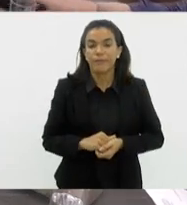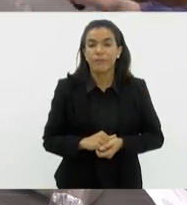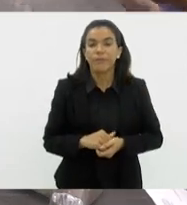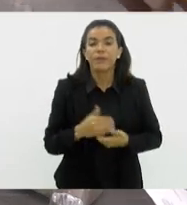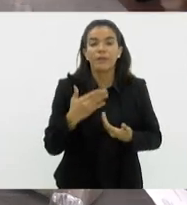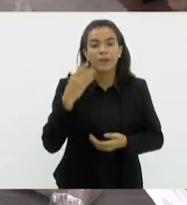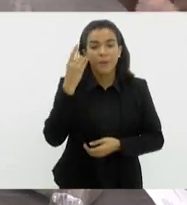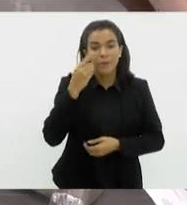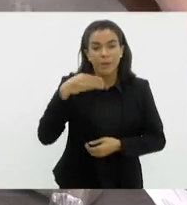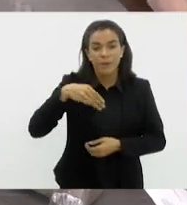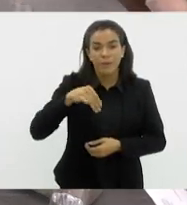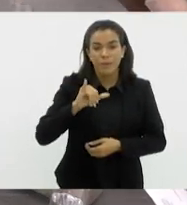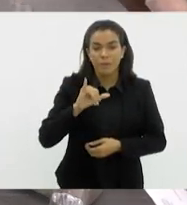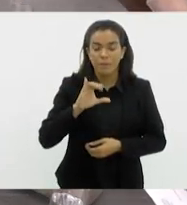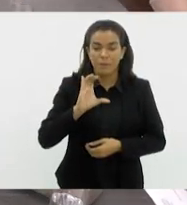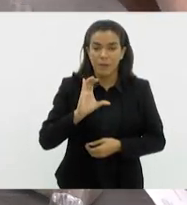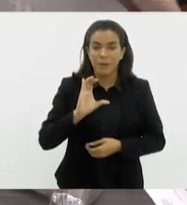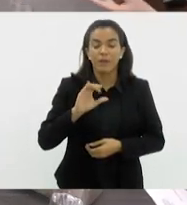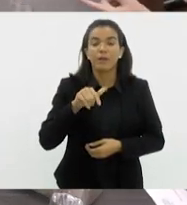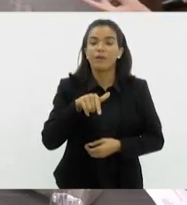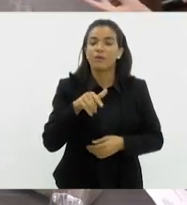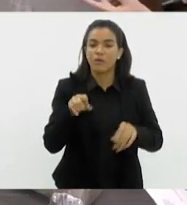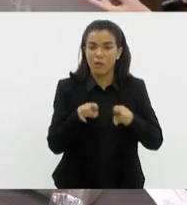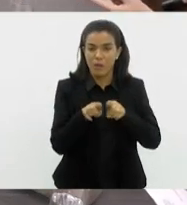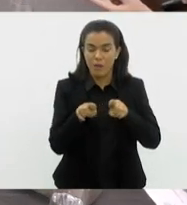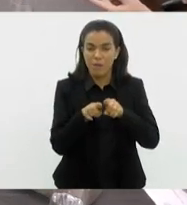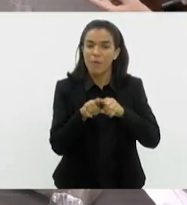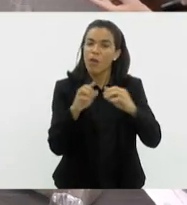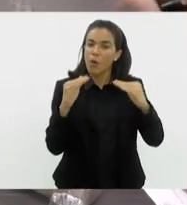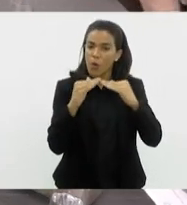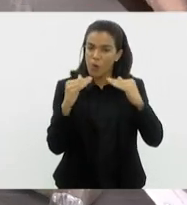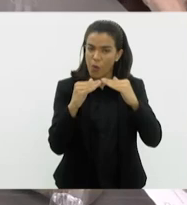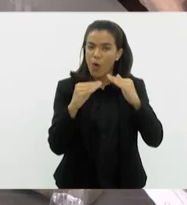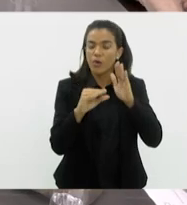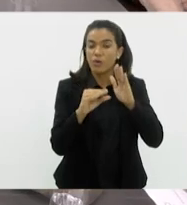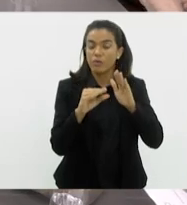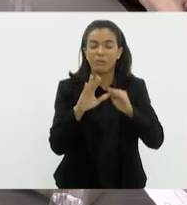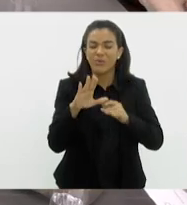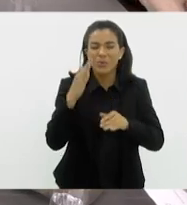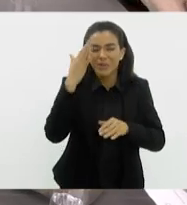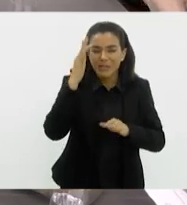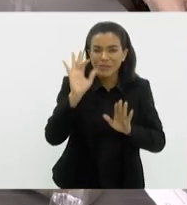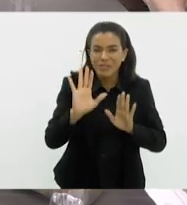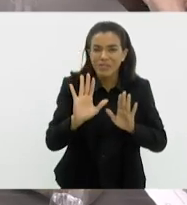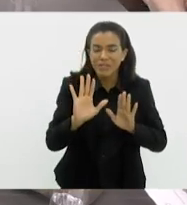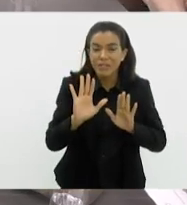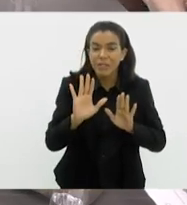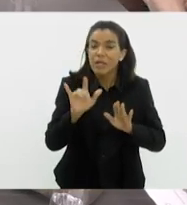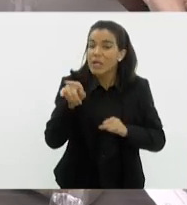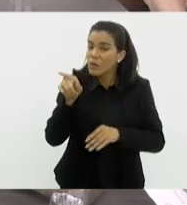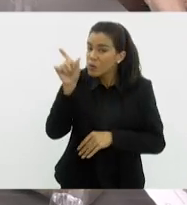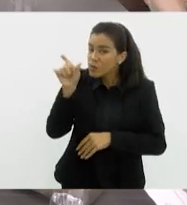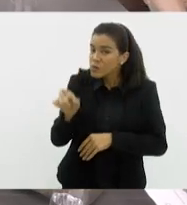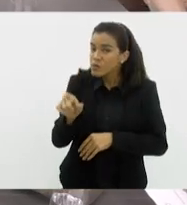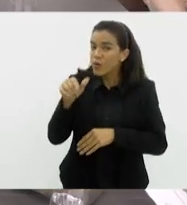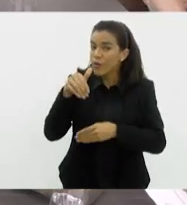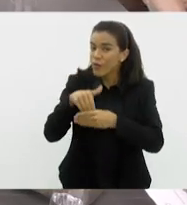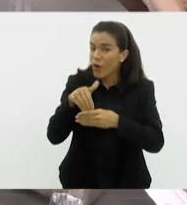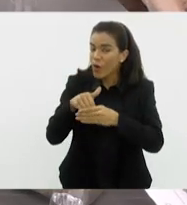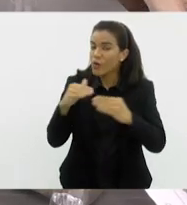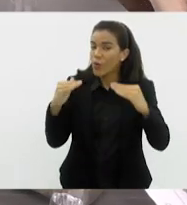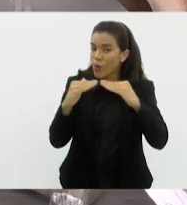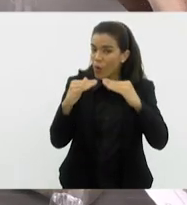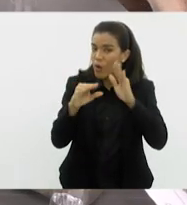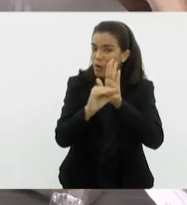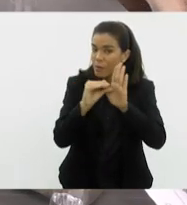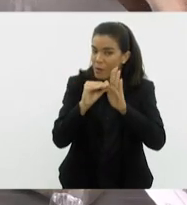Carlos Mink. Votando contrário, está votando favorável às emendas. Não. Não, eu não entendi. Vossa Excelência vota contrário ou favorável às